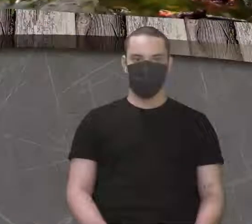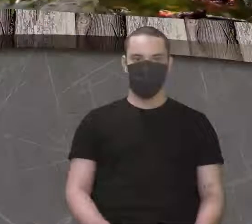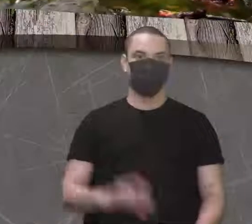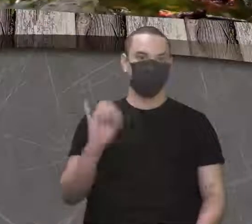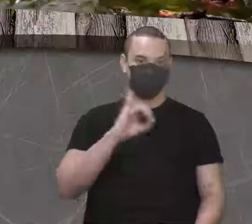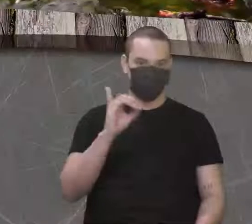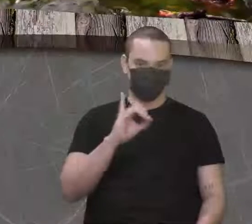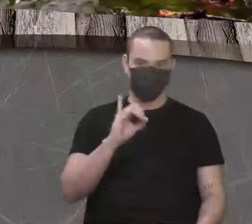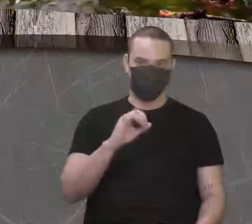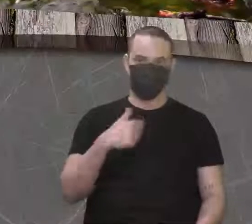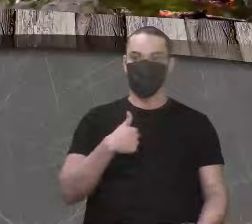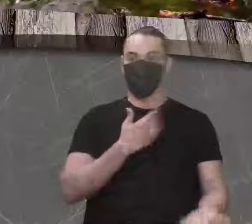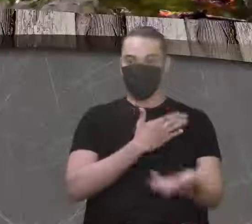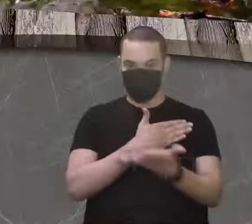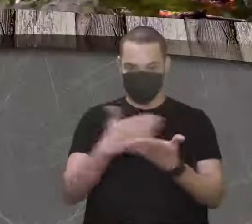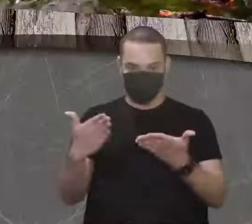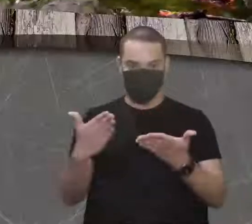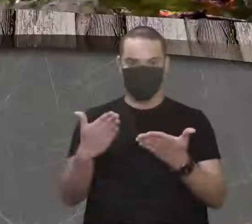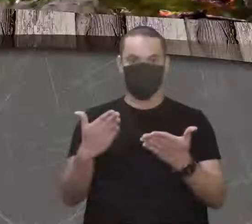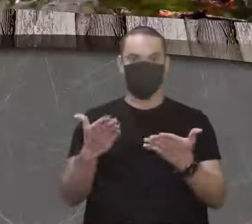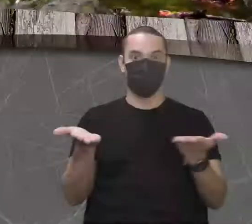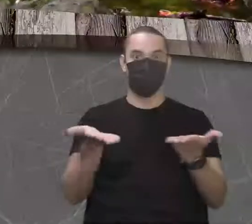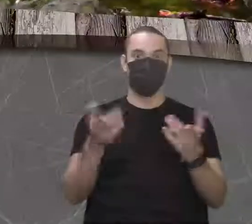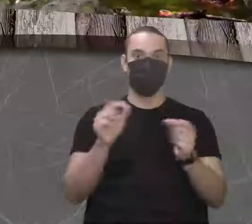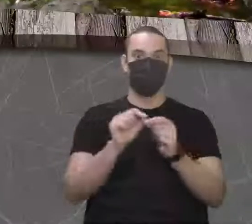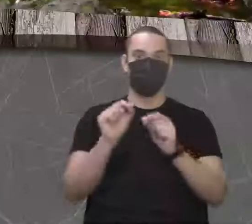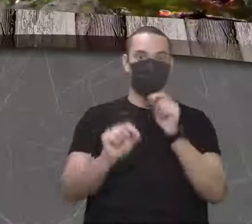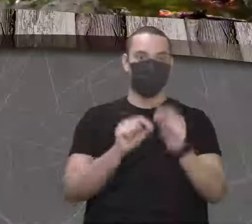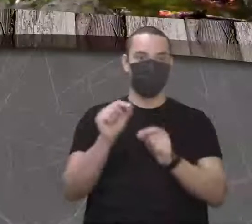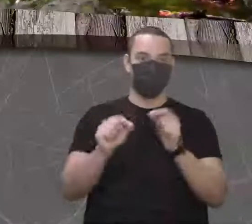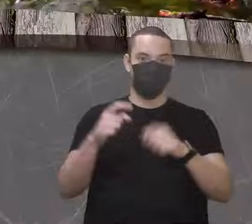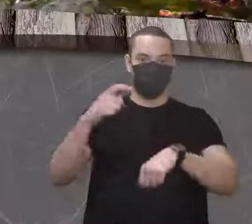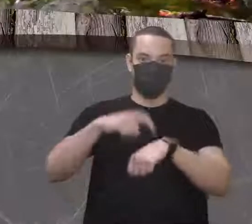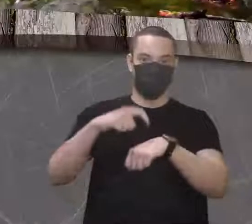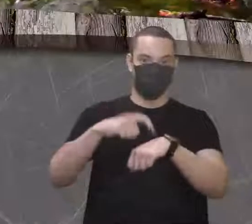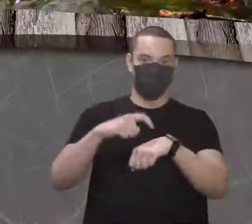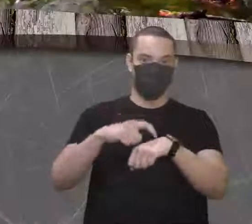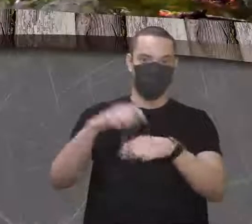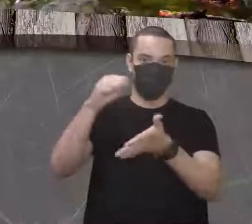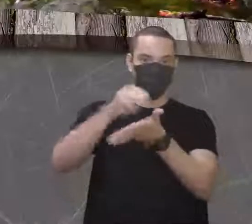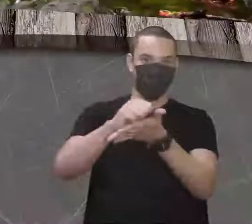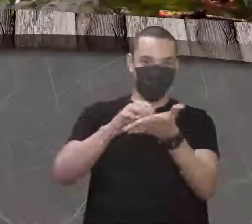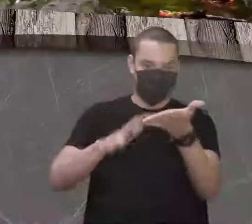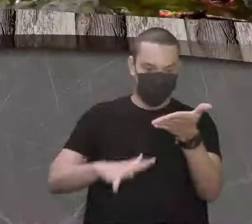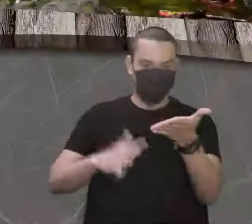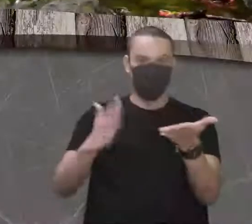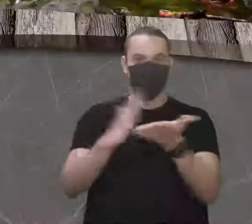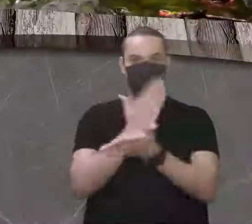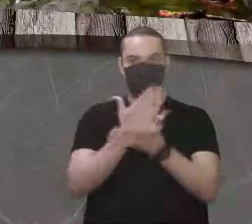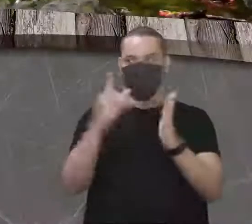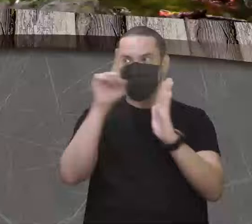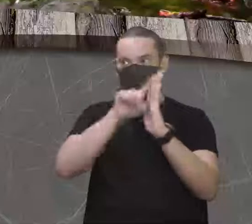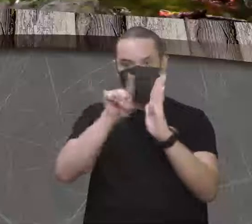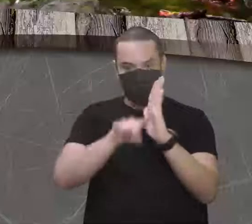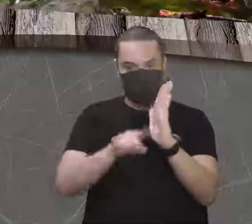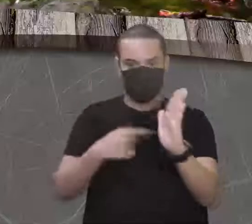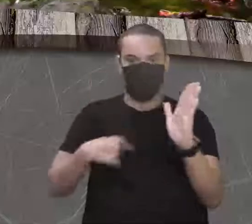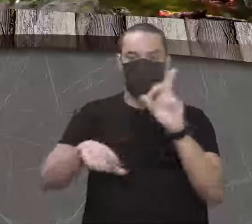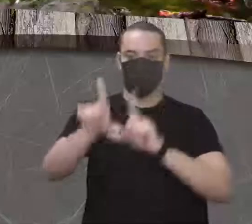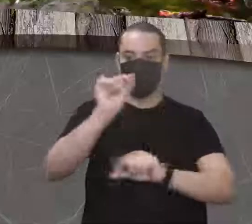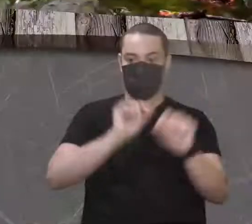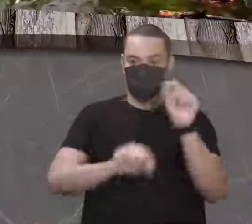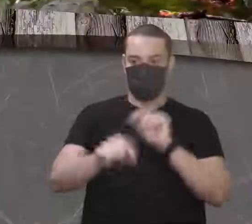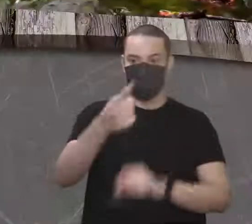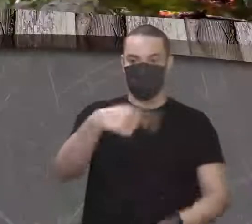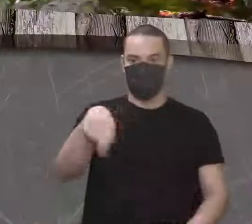Oi, vamos lá então? Essa é a nossa hora de estarmos trabalhando algumas questõezinhas que nós